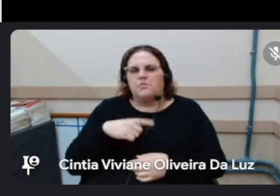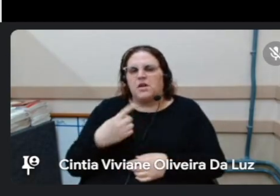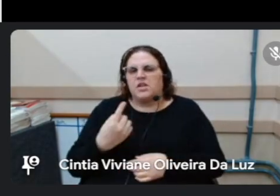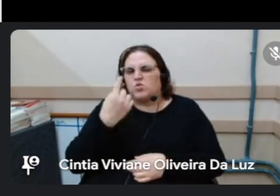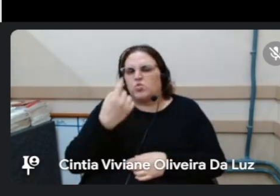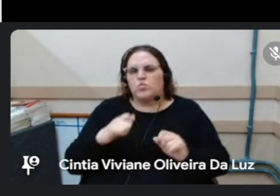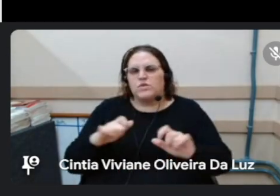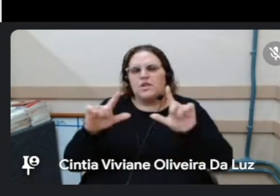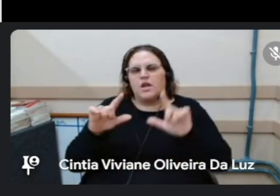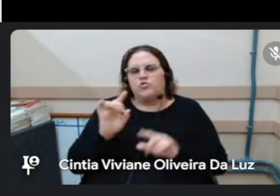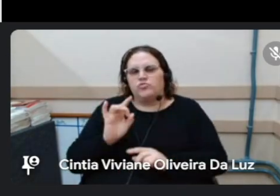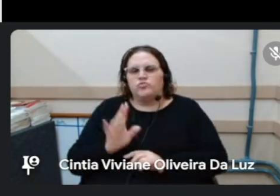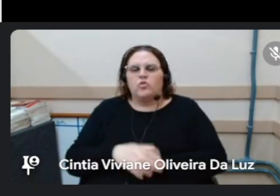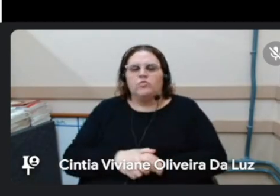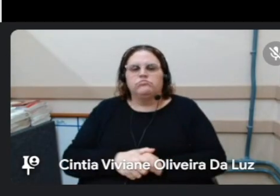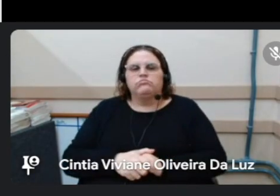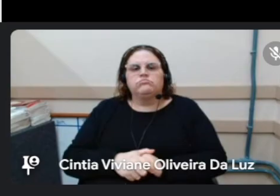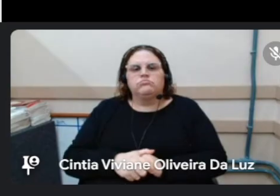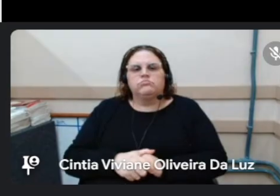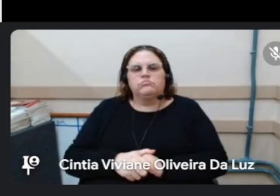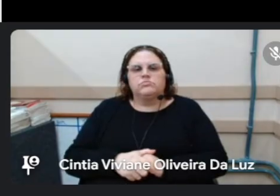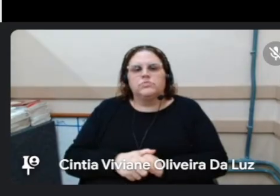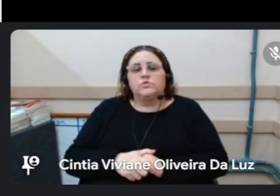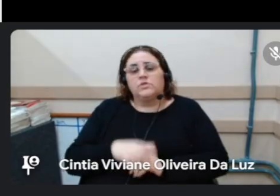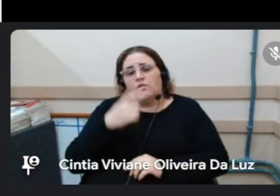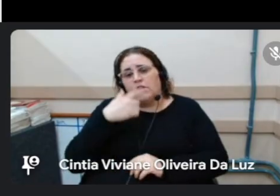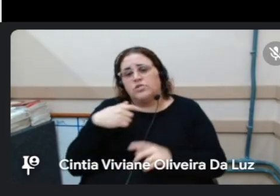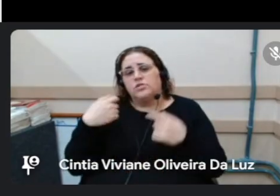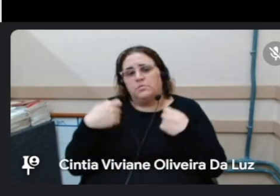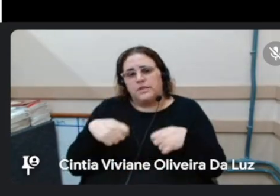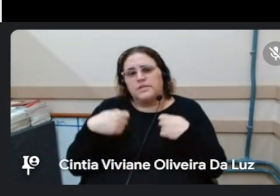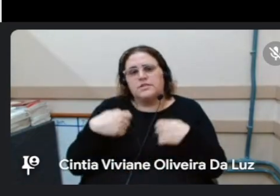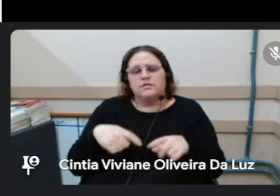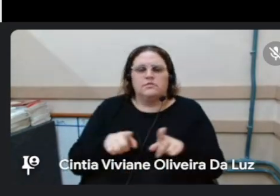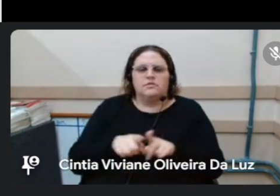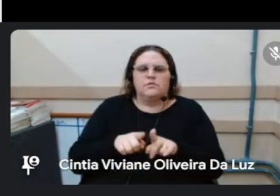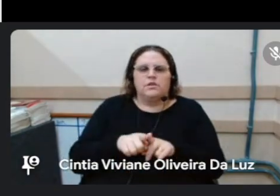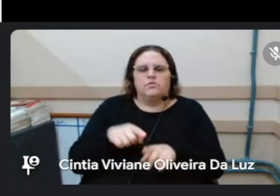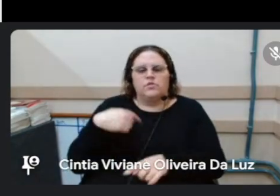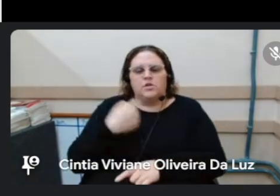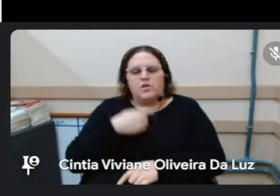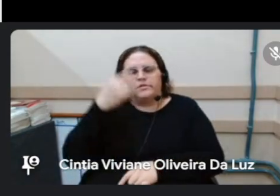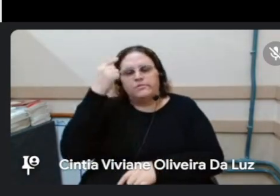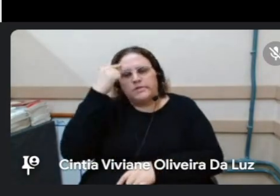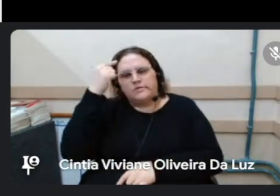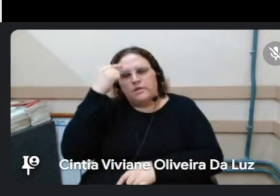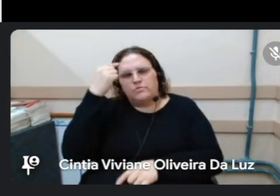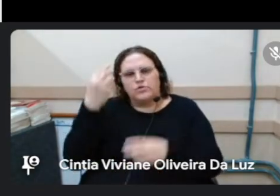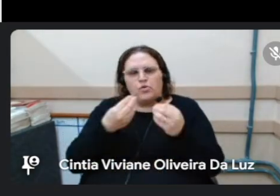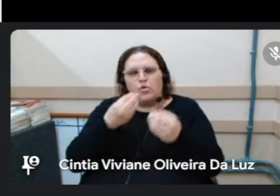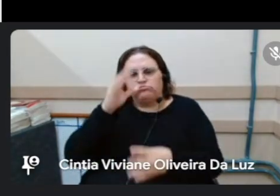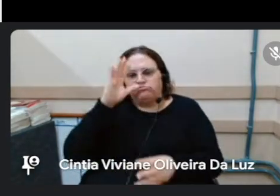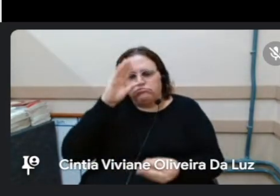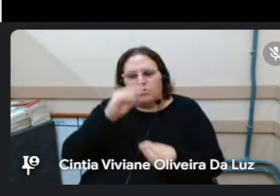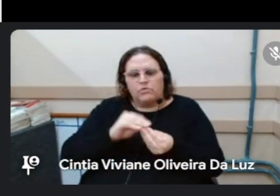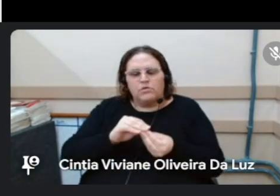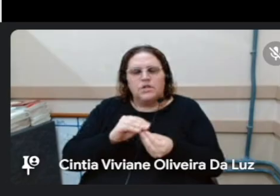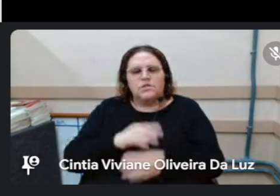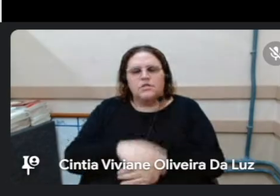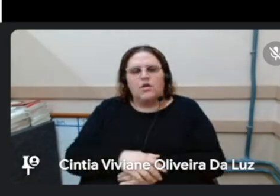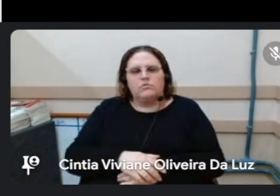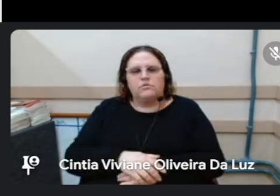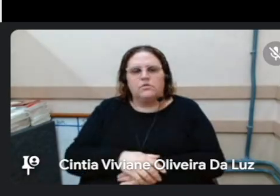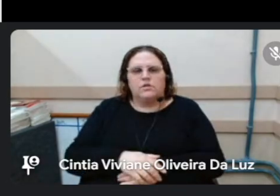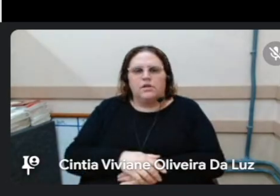que que do que eu acho necessário né ou do que a gente pensa como conclusão dessa investigação Ou pelo menos dessa desse estágio